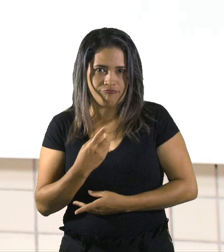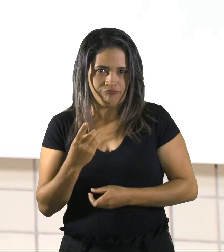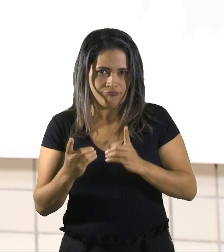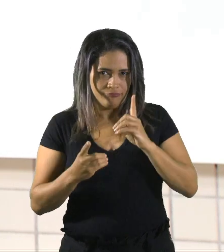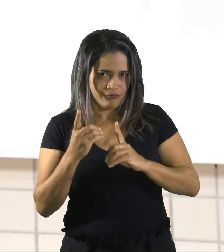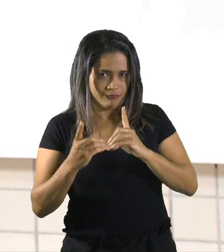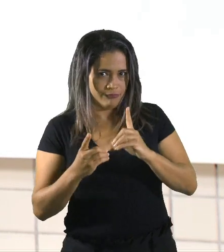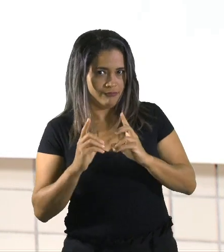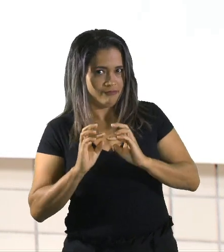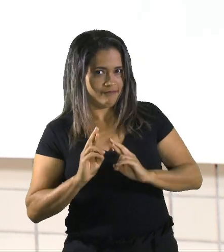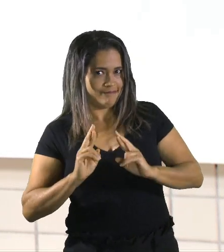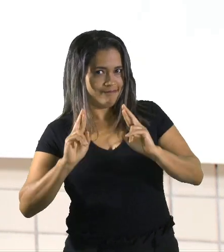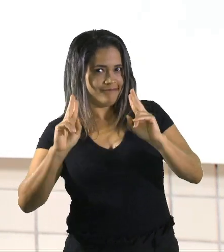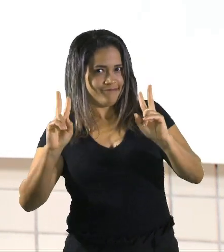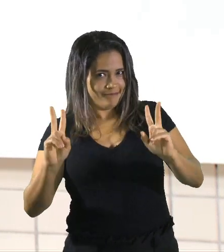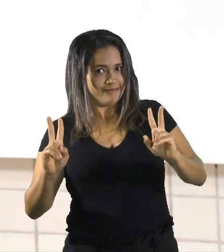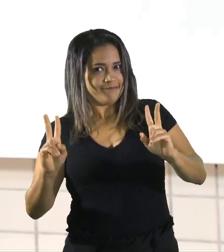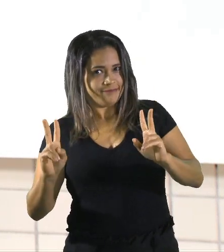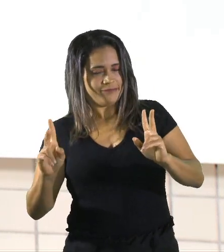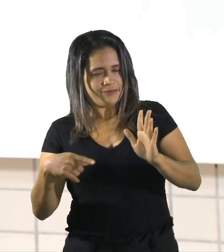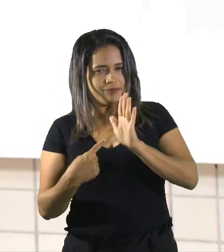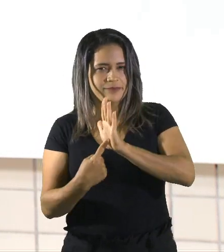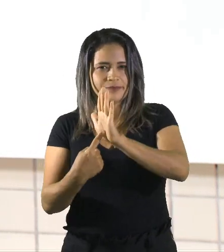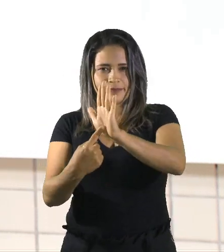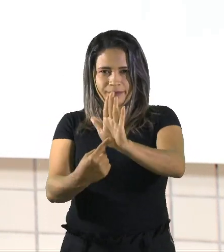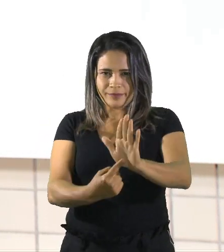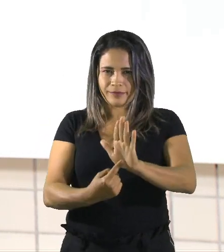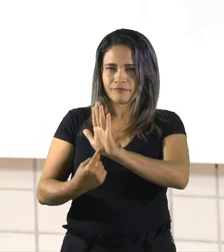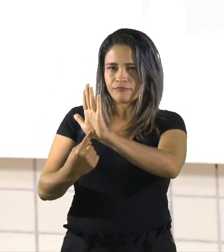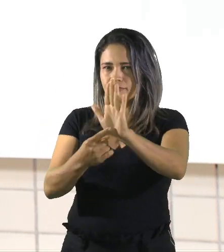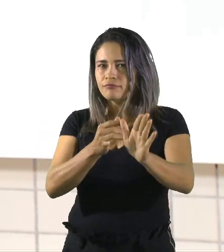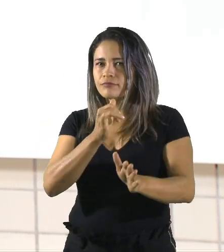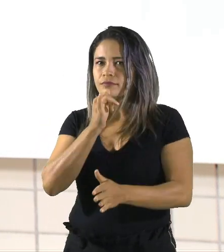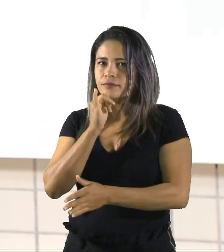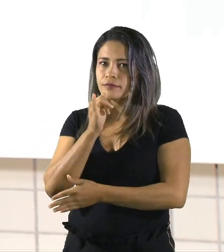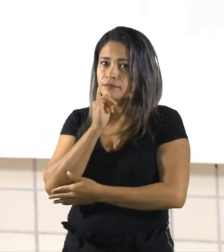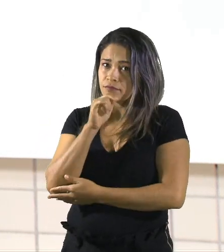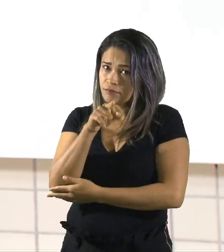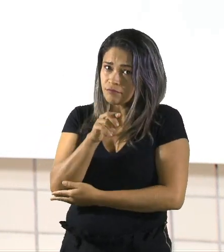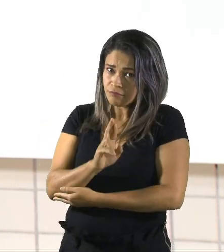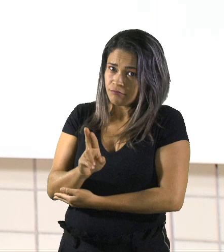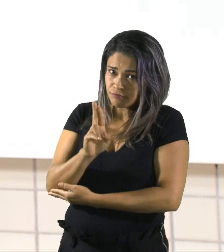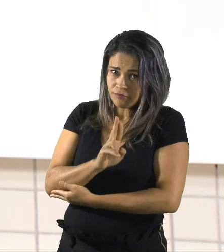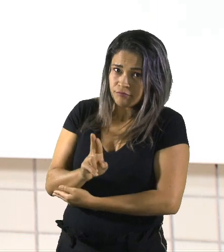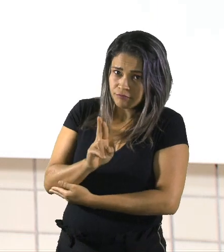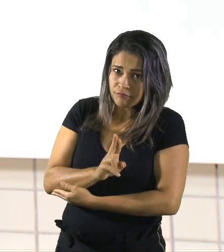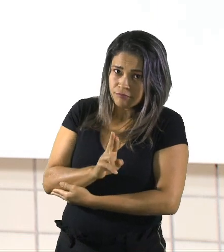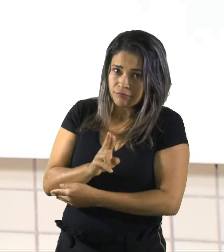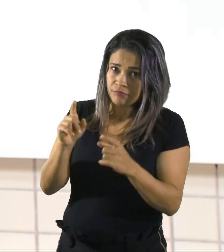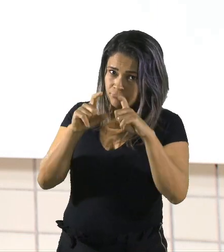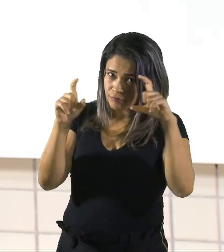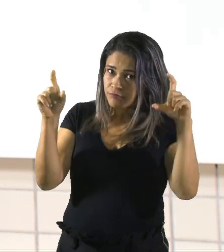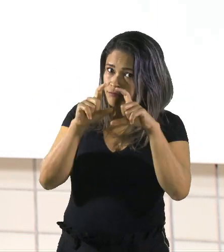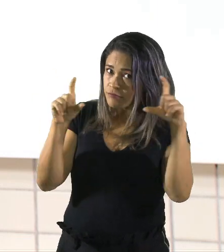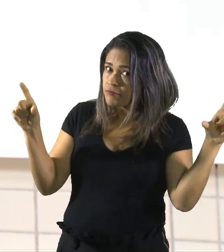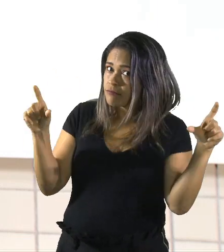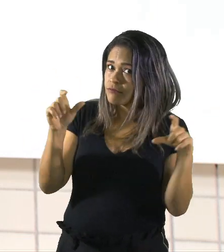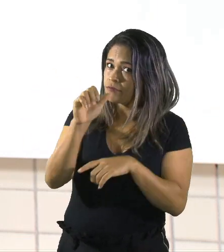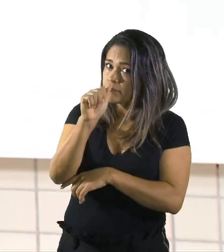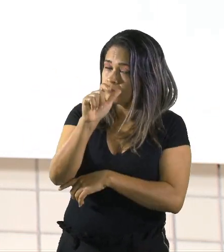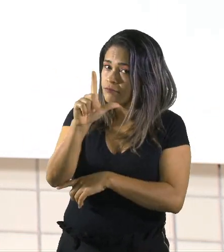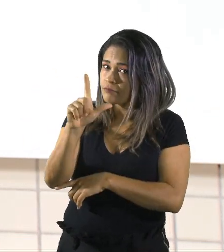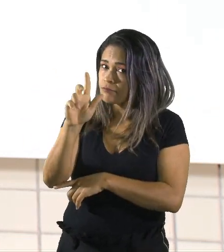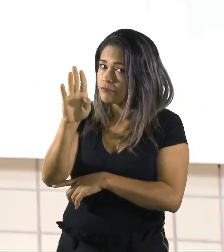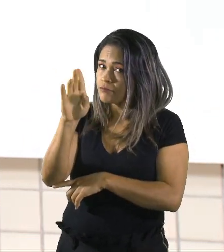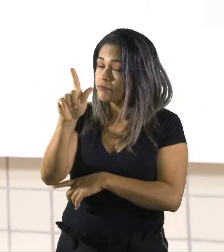começar mostrando algumas situações em que você utiliza expressões algébricas. Tá certo?